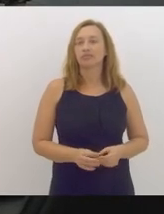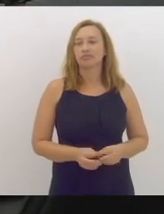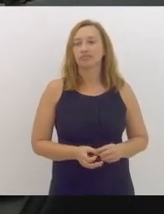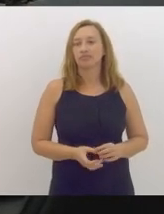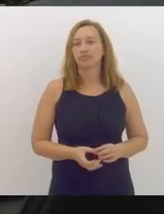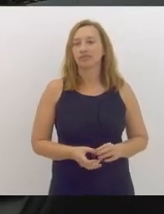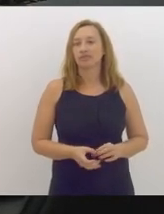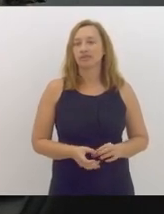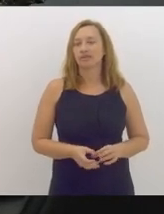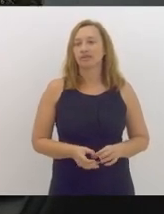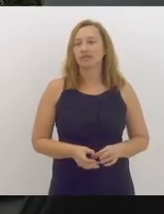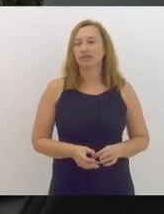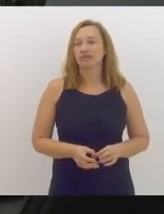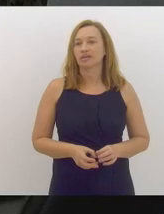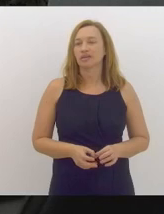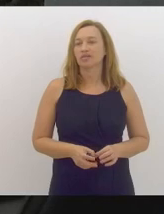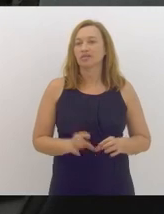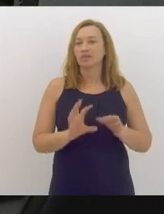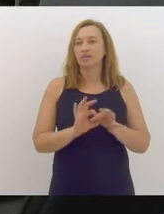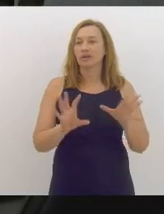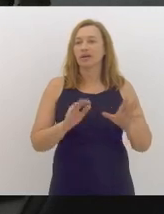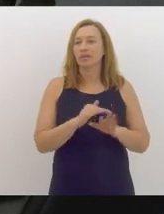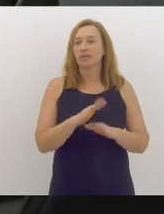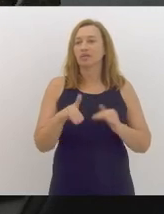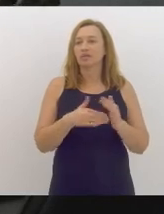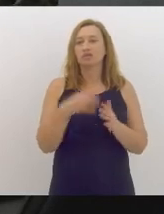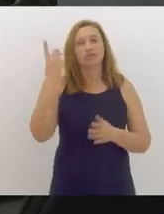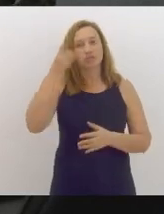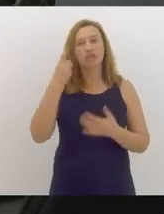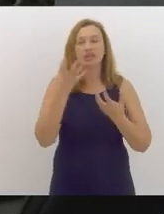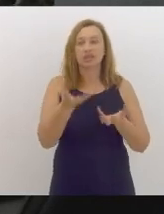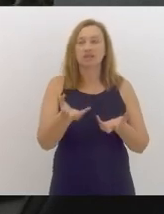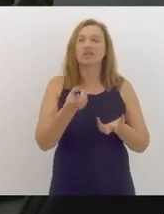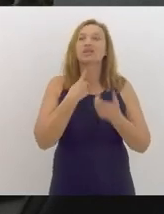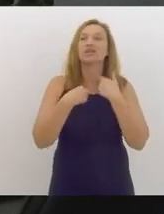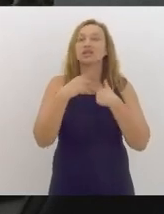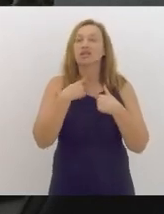Então, nós vamos abrir para coautorias o parlamentar que desejar.